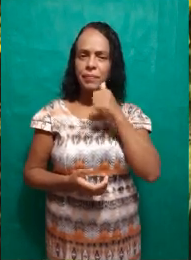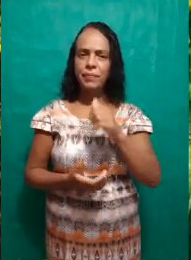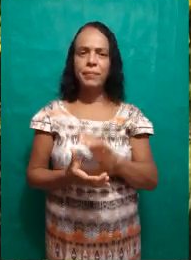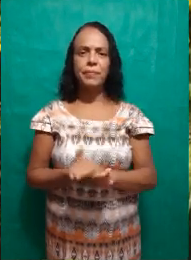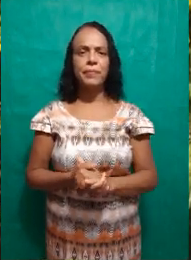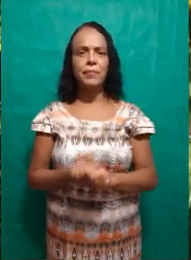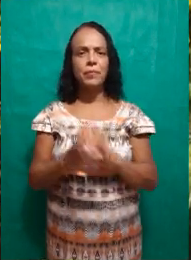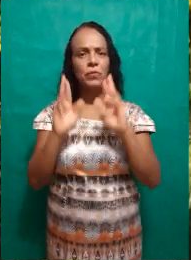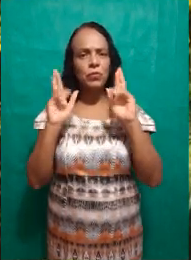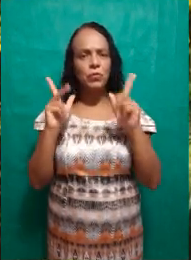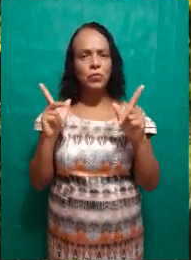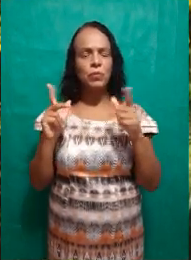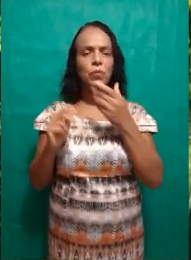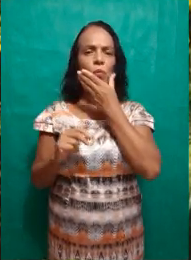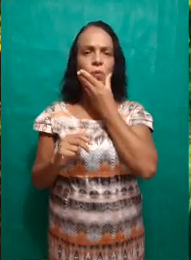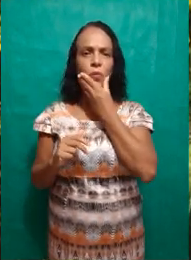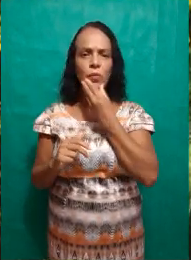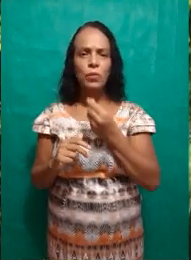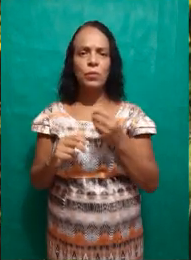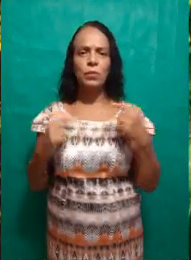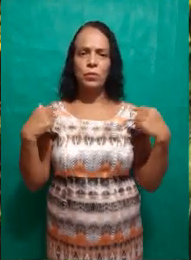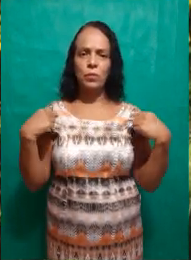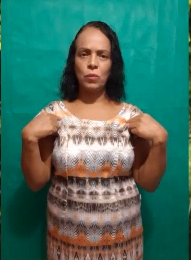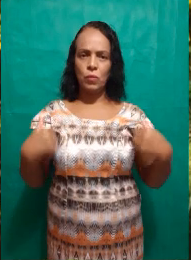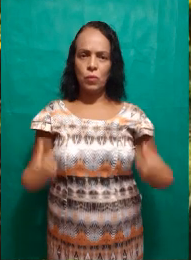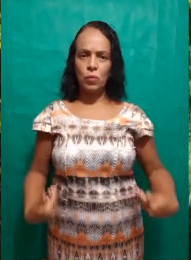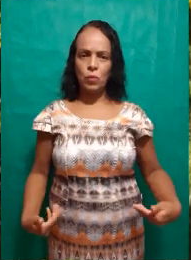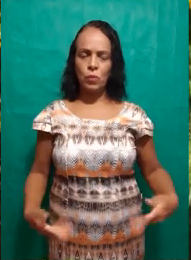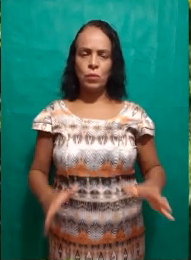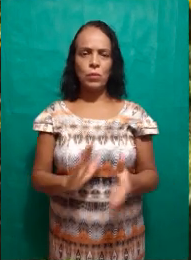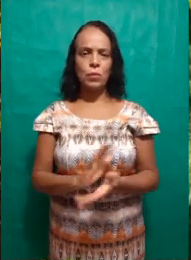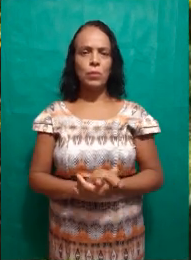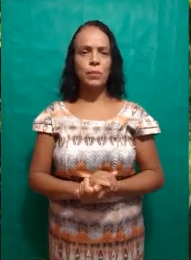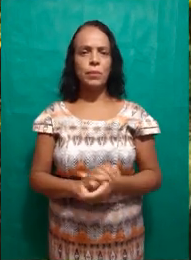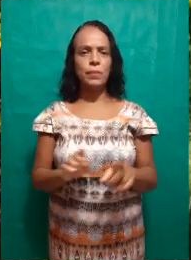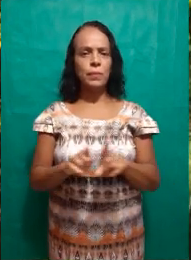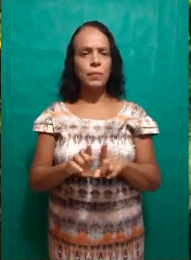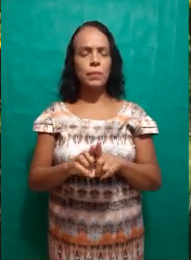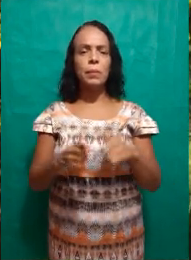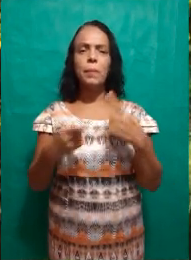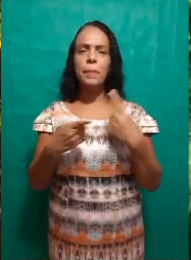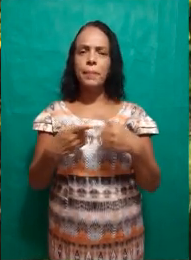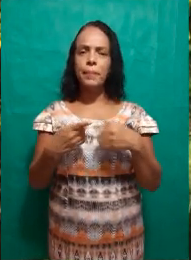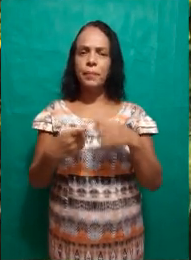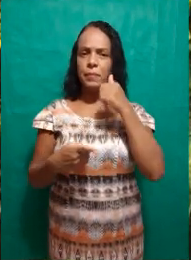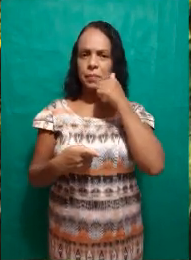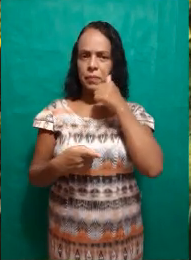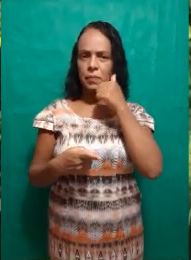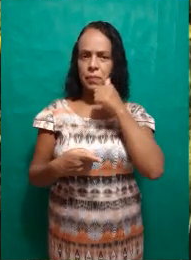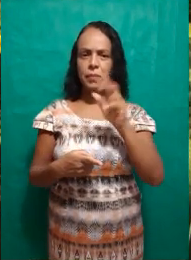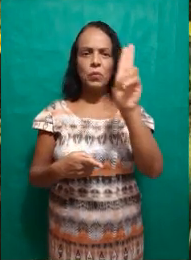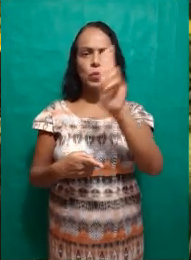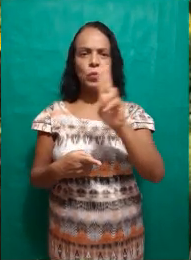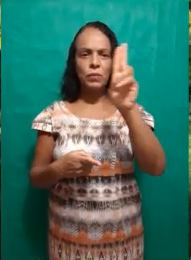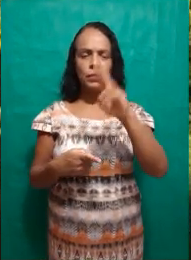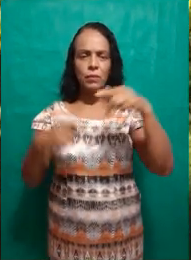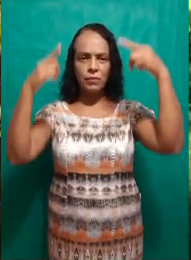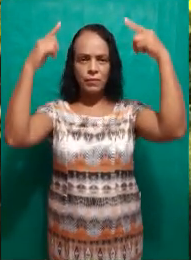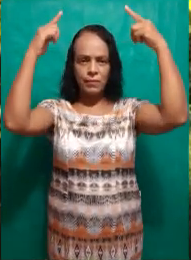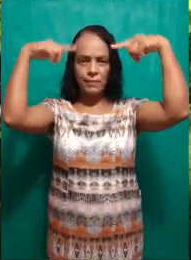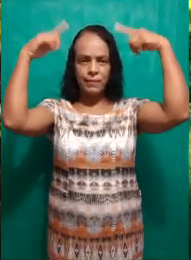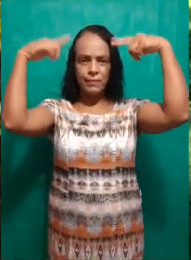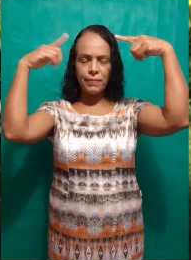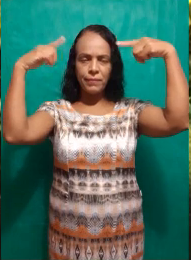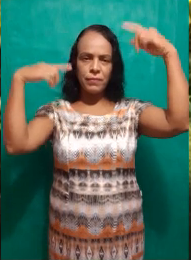O fardamento das mulheres se distinguiam porque elas usavam lenços